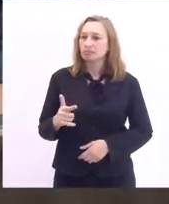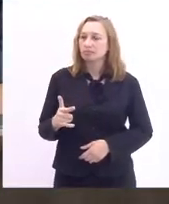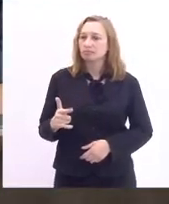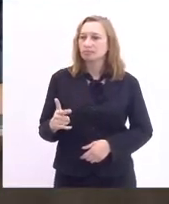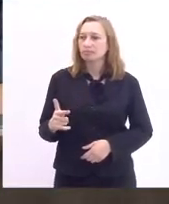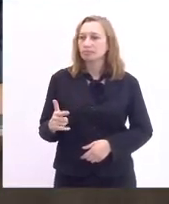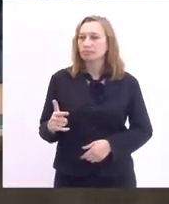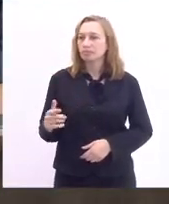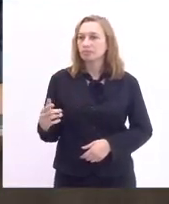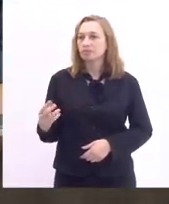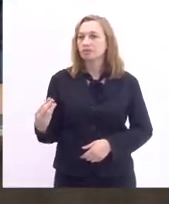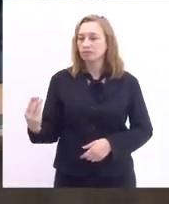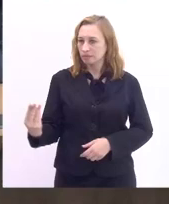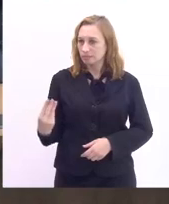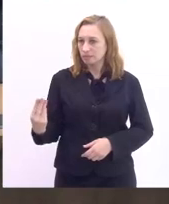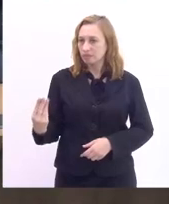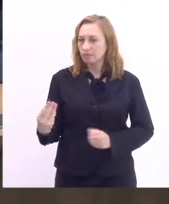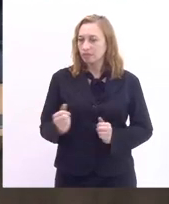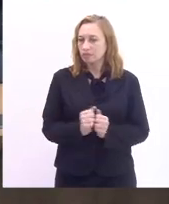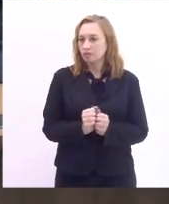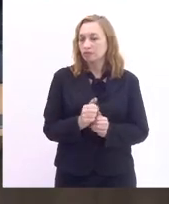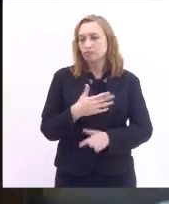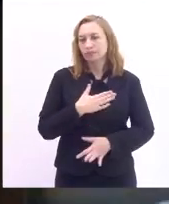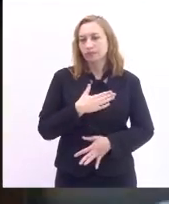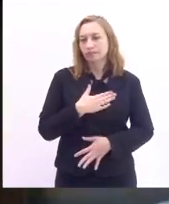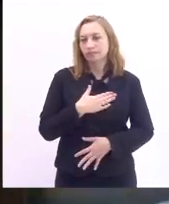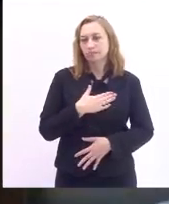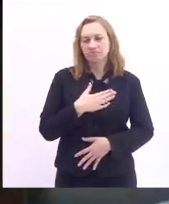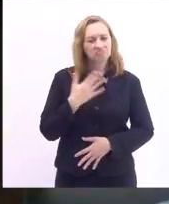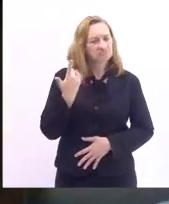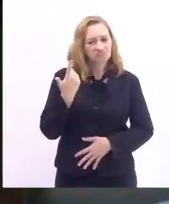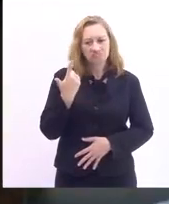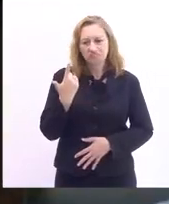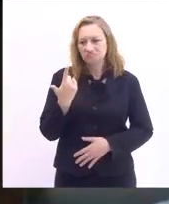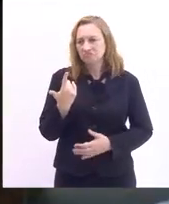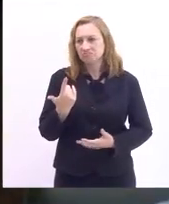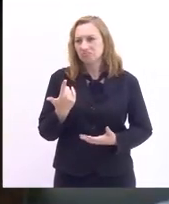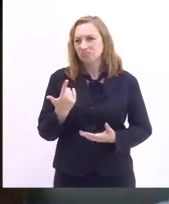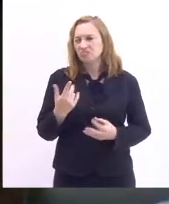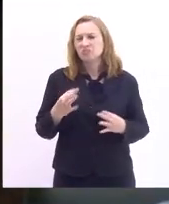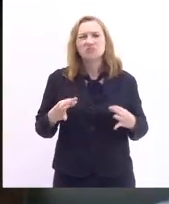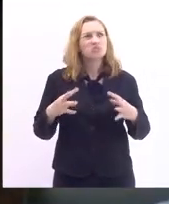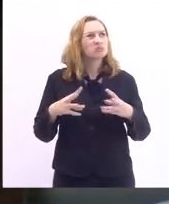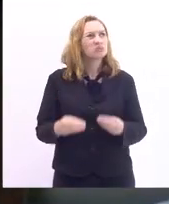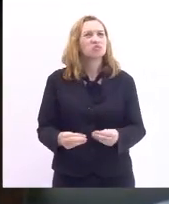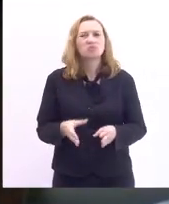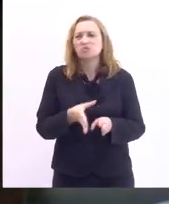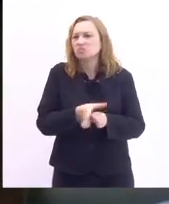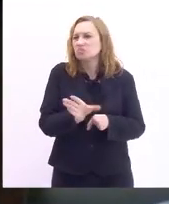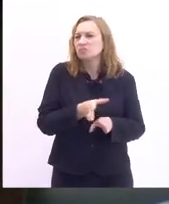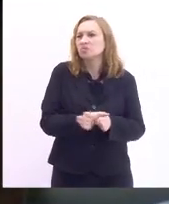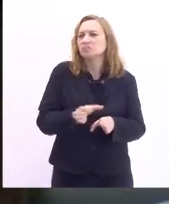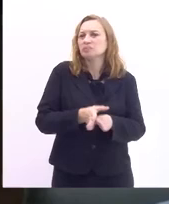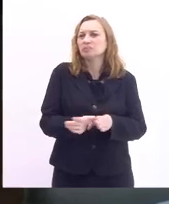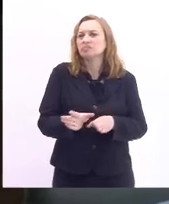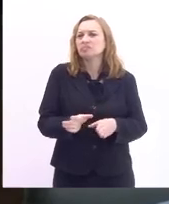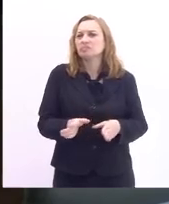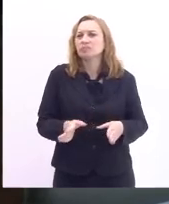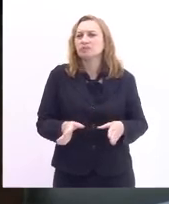sem a condução deles condução questionada condição é